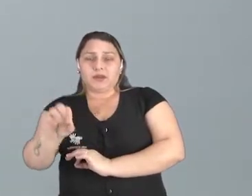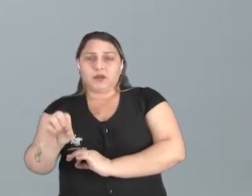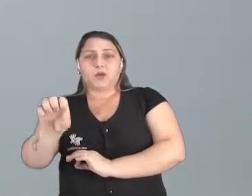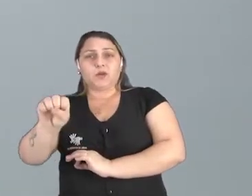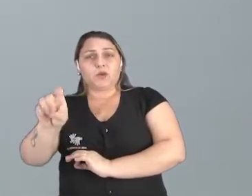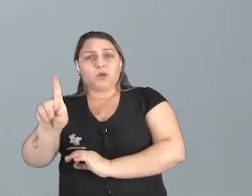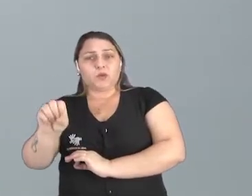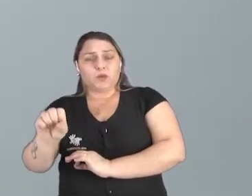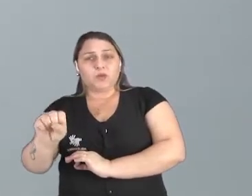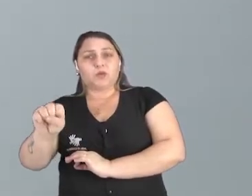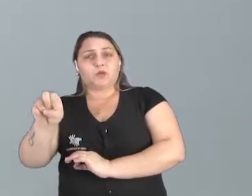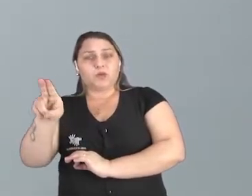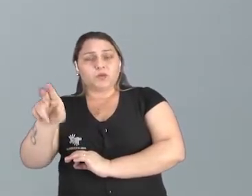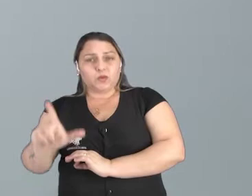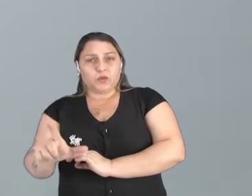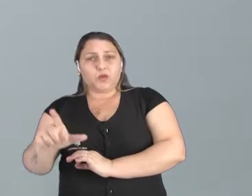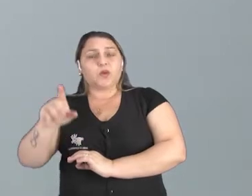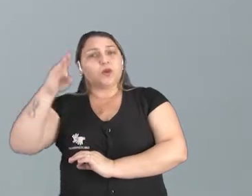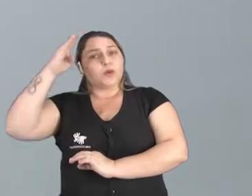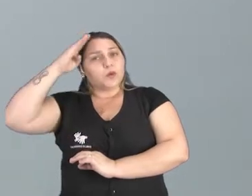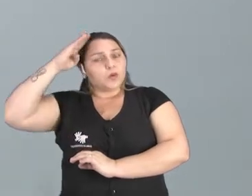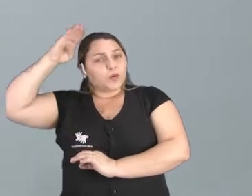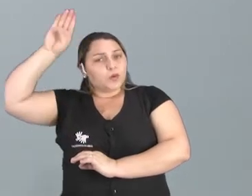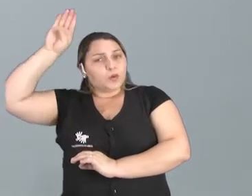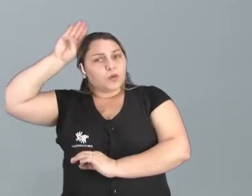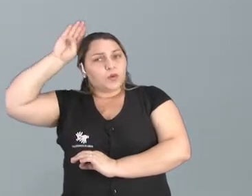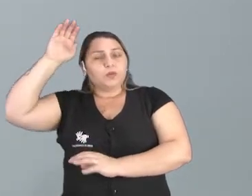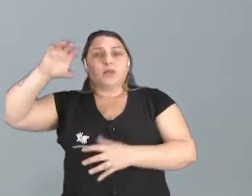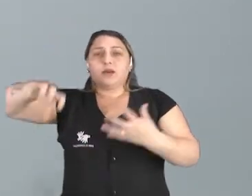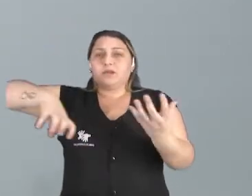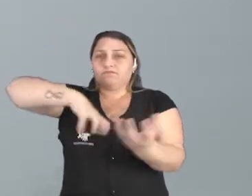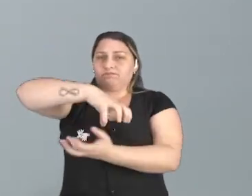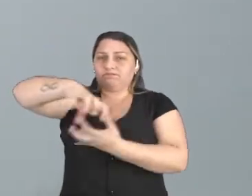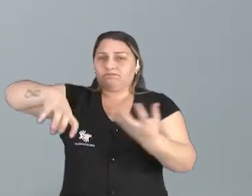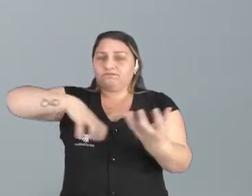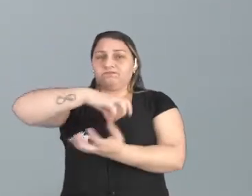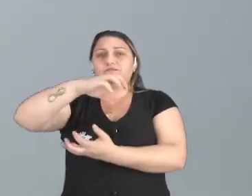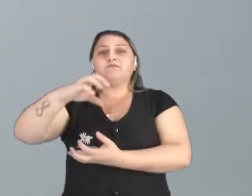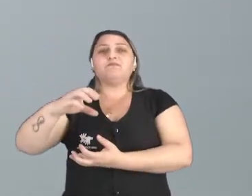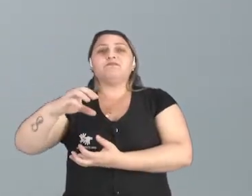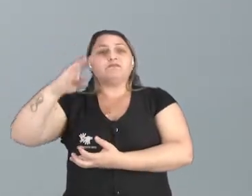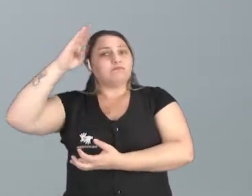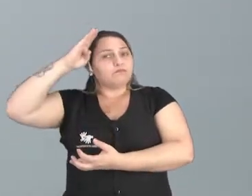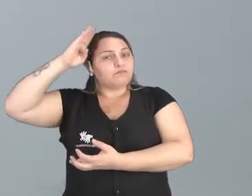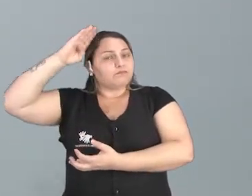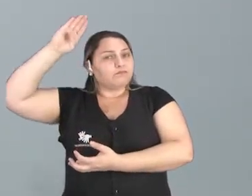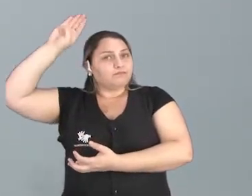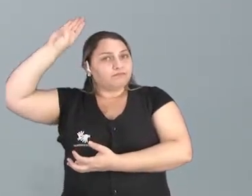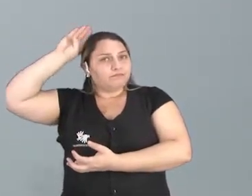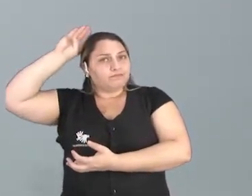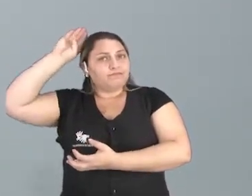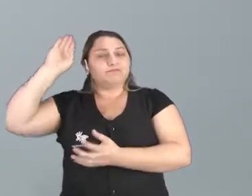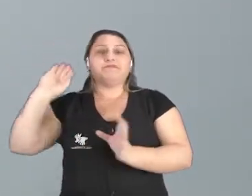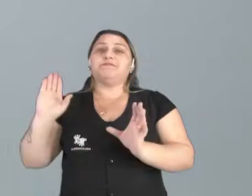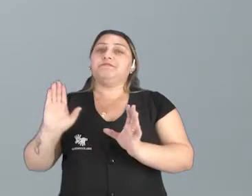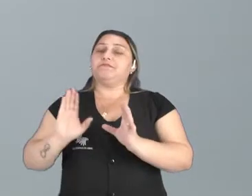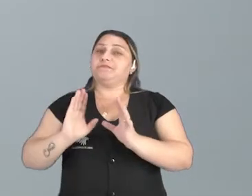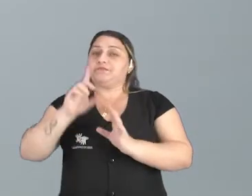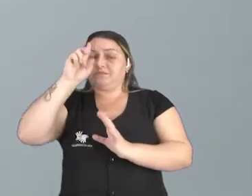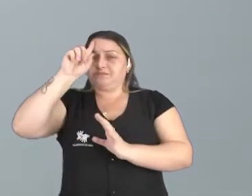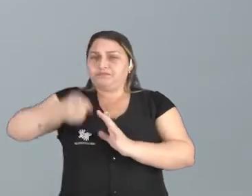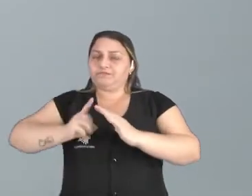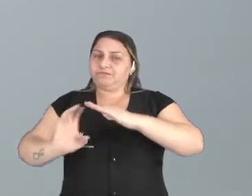Guevara, né, que é de Cuba, Cuba que teve a Revolução Cubana. E isso faz com que a elite, né, os